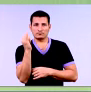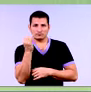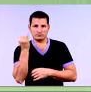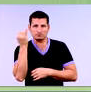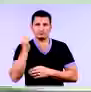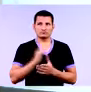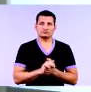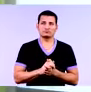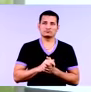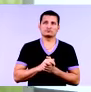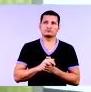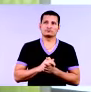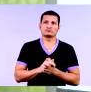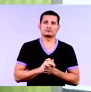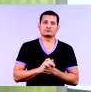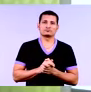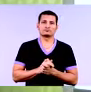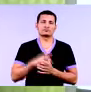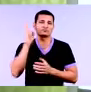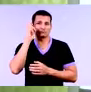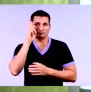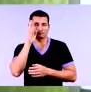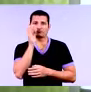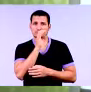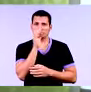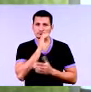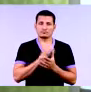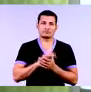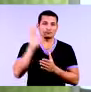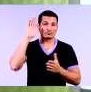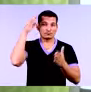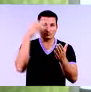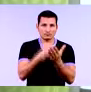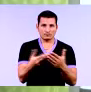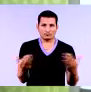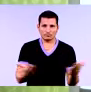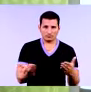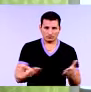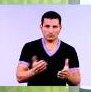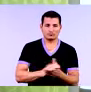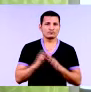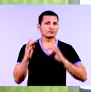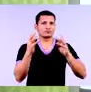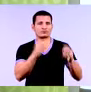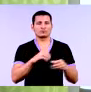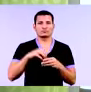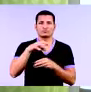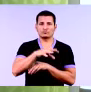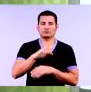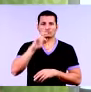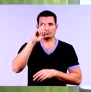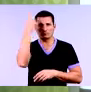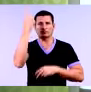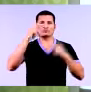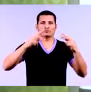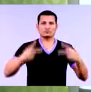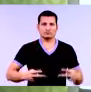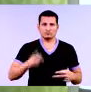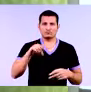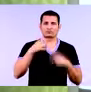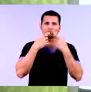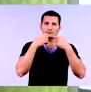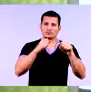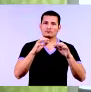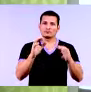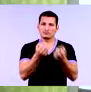Vamos recapitular rapidamente. Até agora, todo o conteúdo que nós criávamos em HTML era salvo com a linguagem, ou com